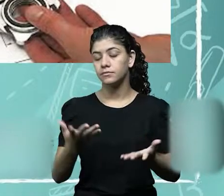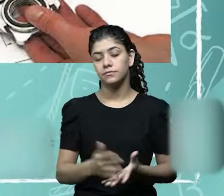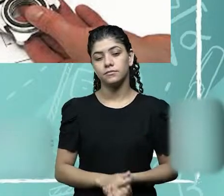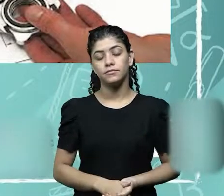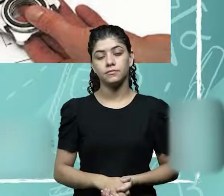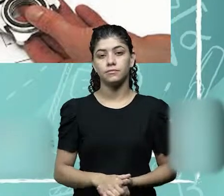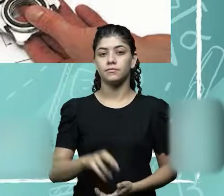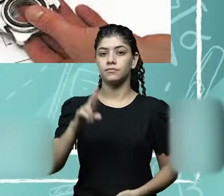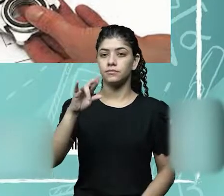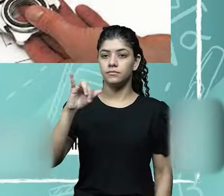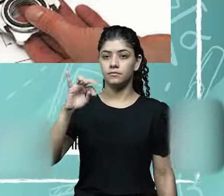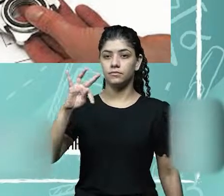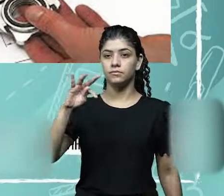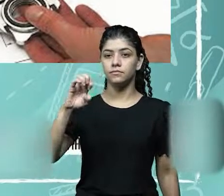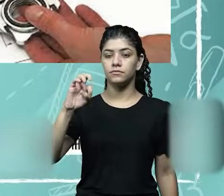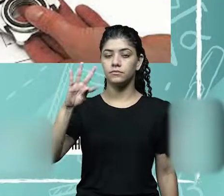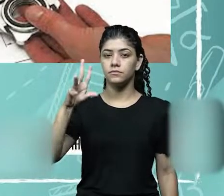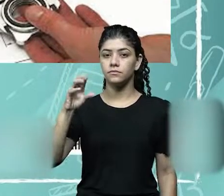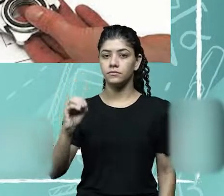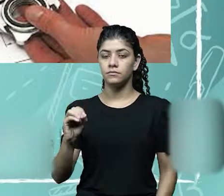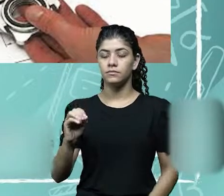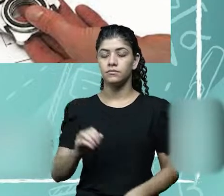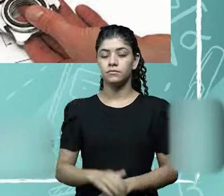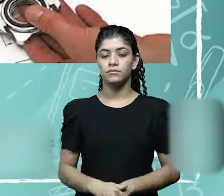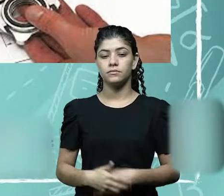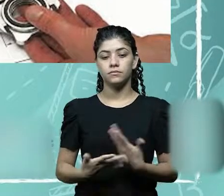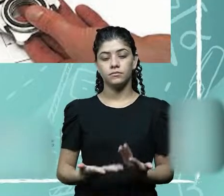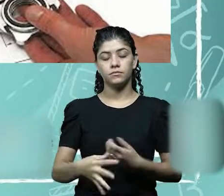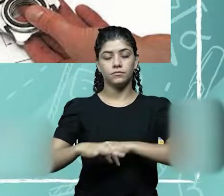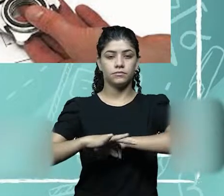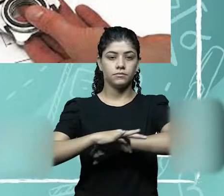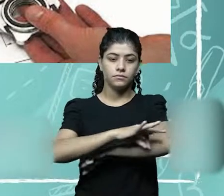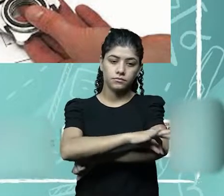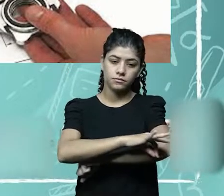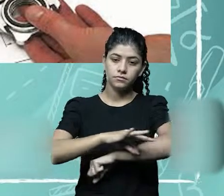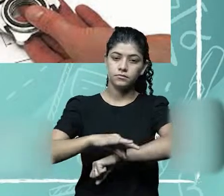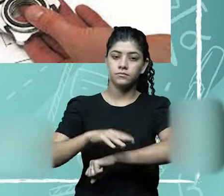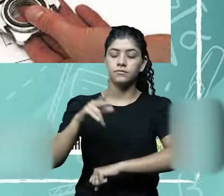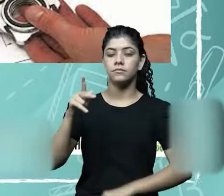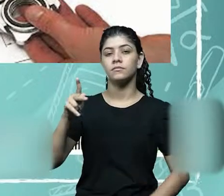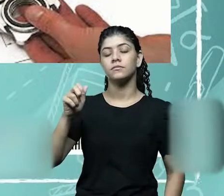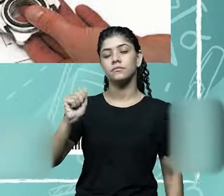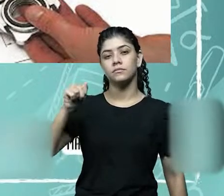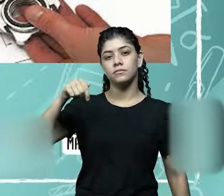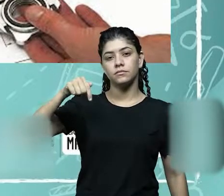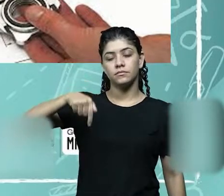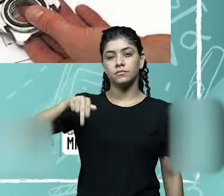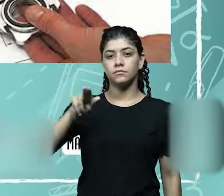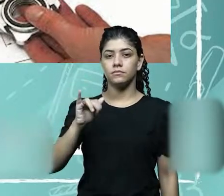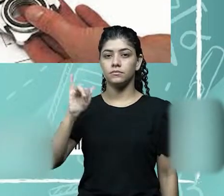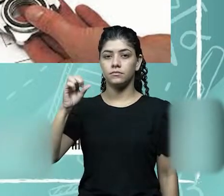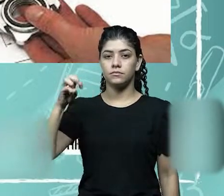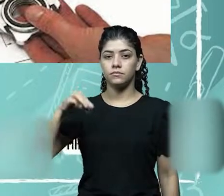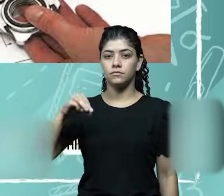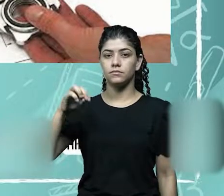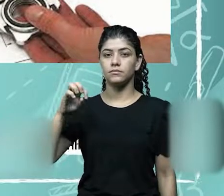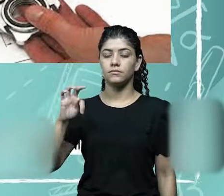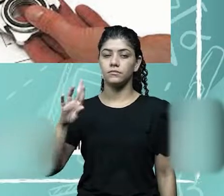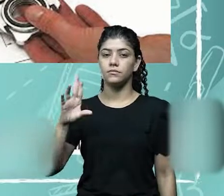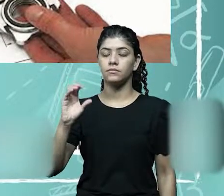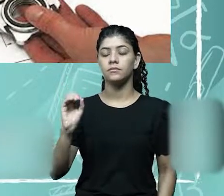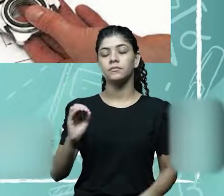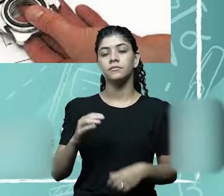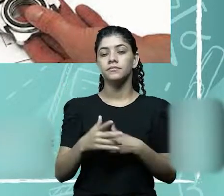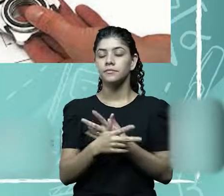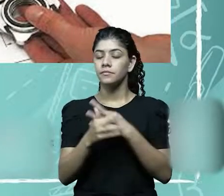objeto diretamente, tá? Réguas, o escalímetro, o paquímetro, o micrômetro, uma trena.